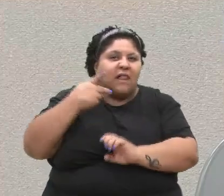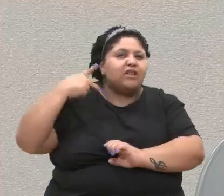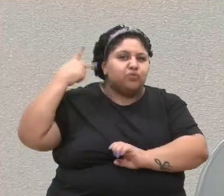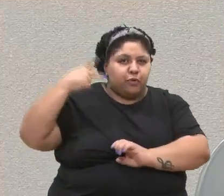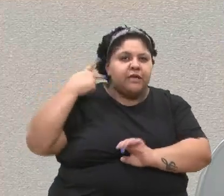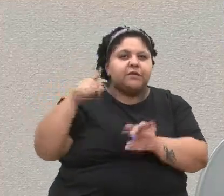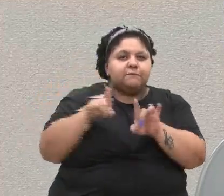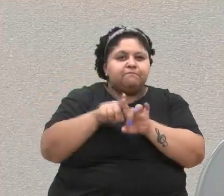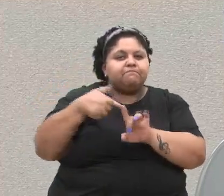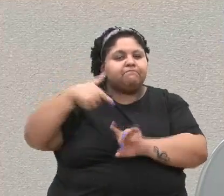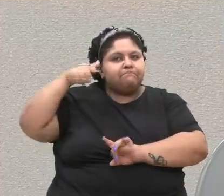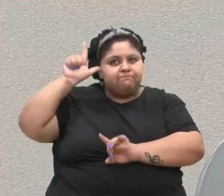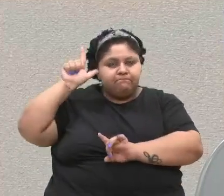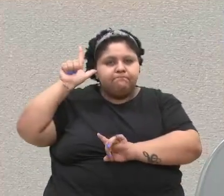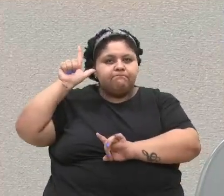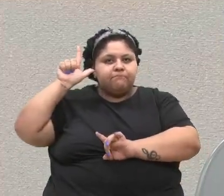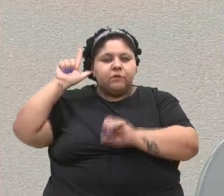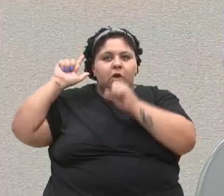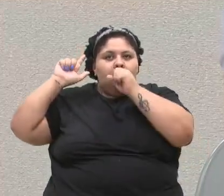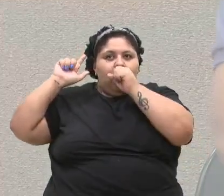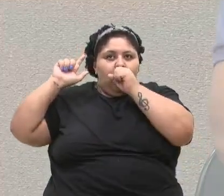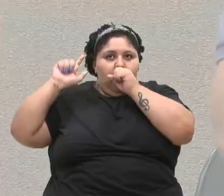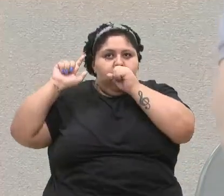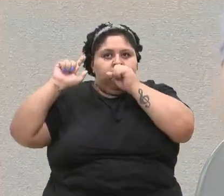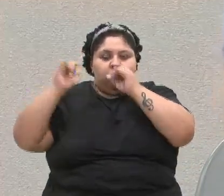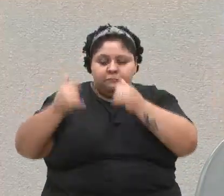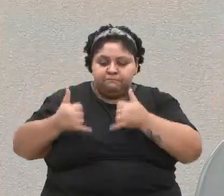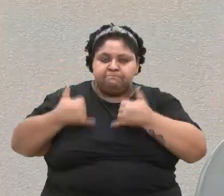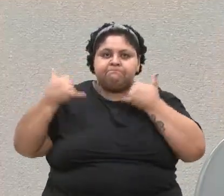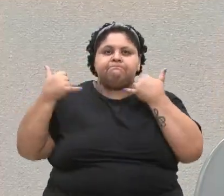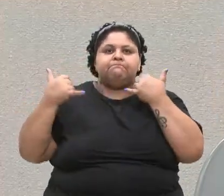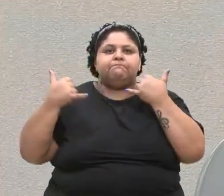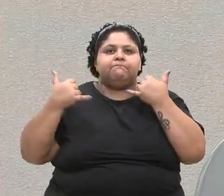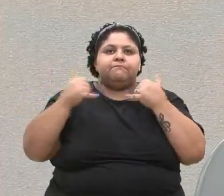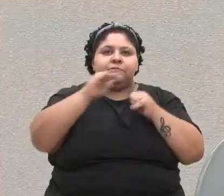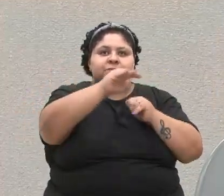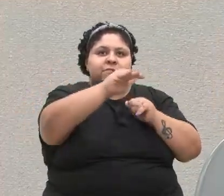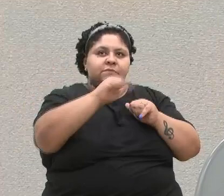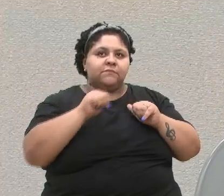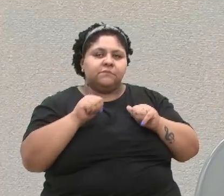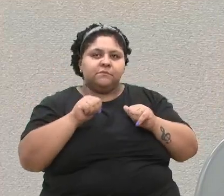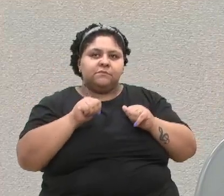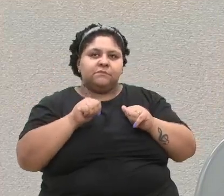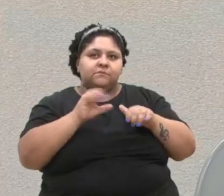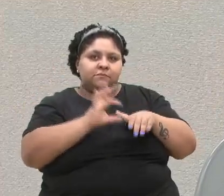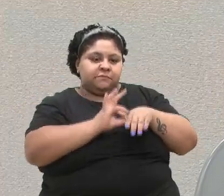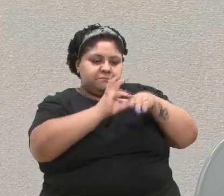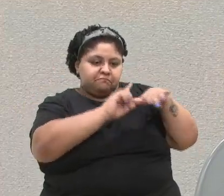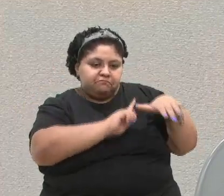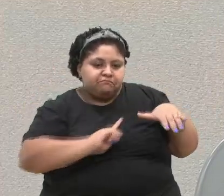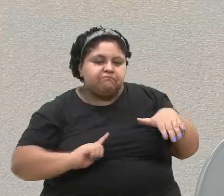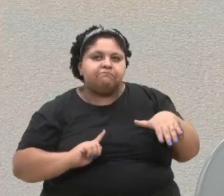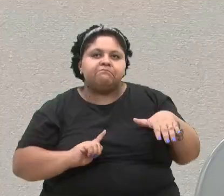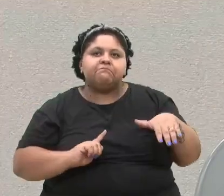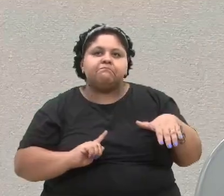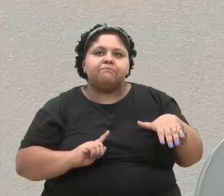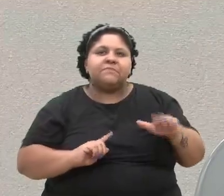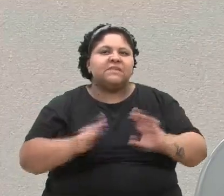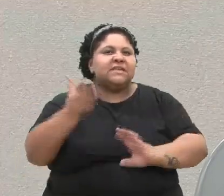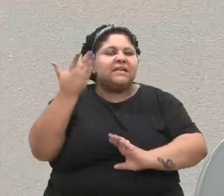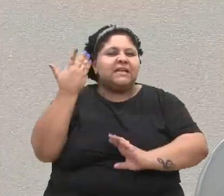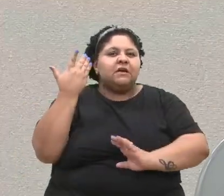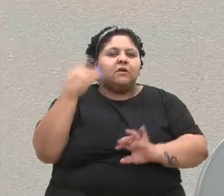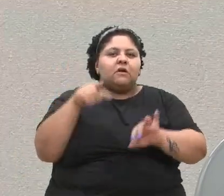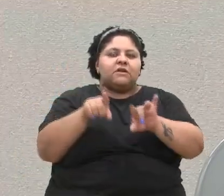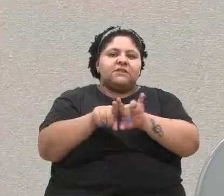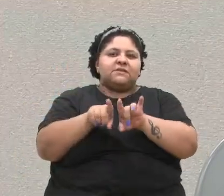Né? Ontem o vereador Givago me deu a honra, hoje convocado, assumiu o compromisso como líder de governo lá em Santa Maria,